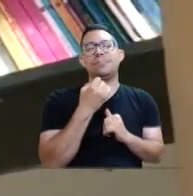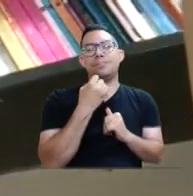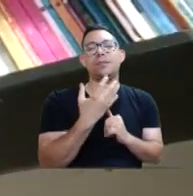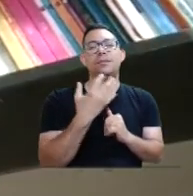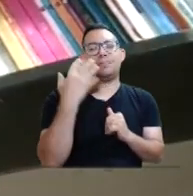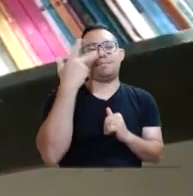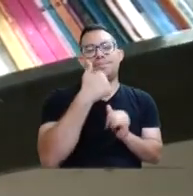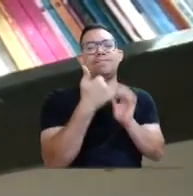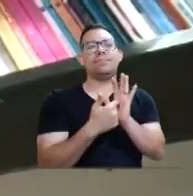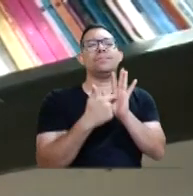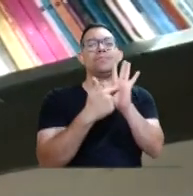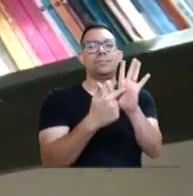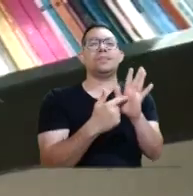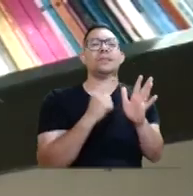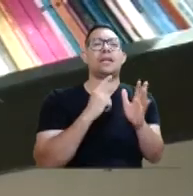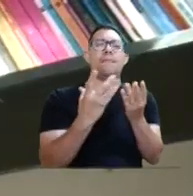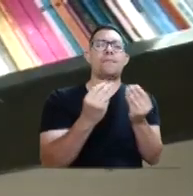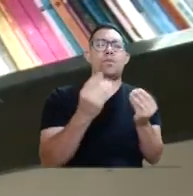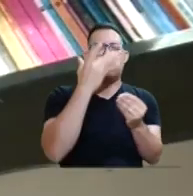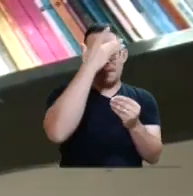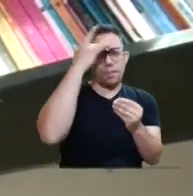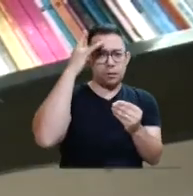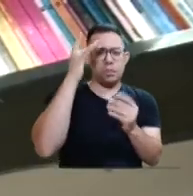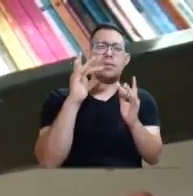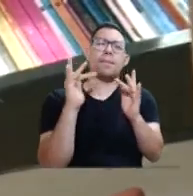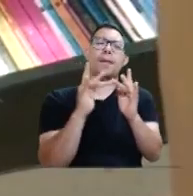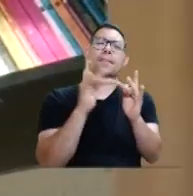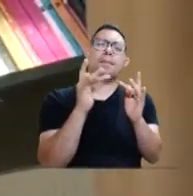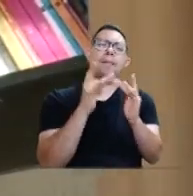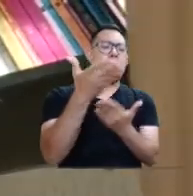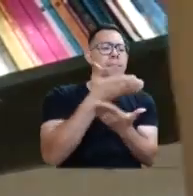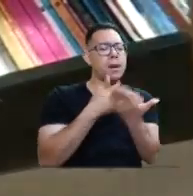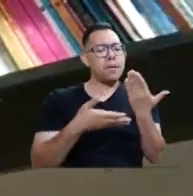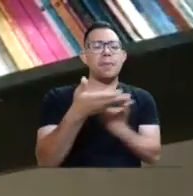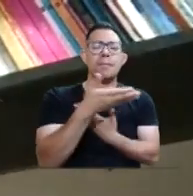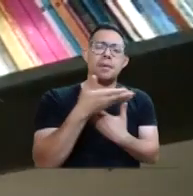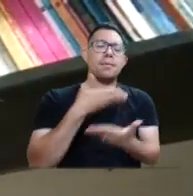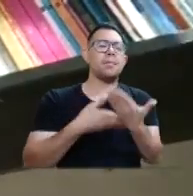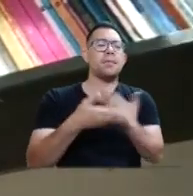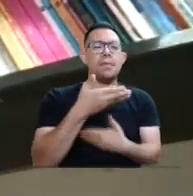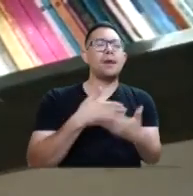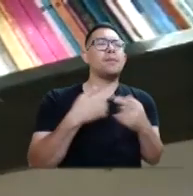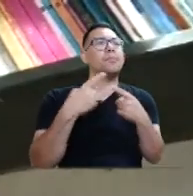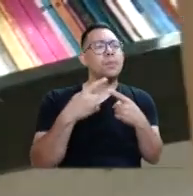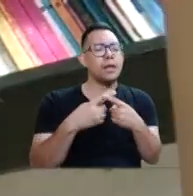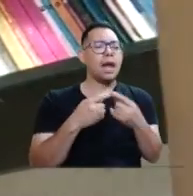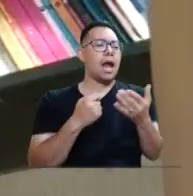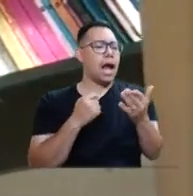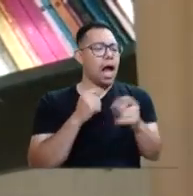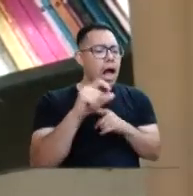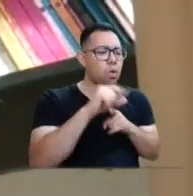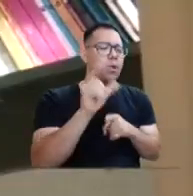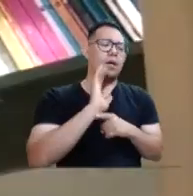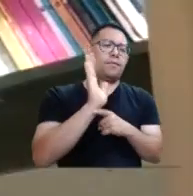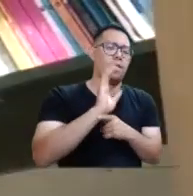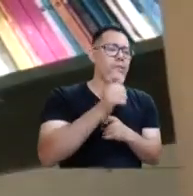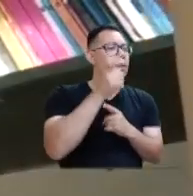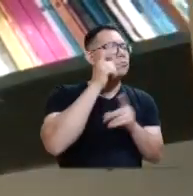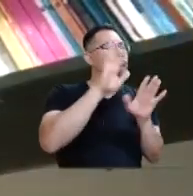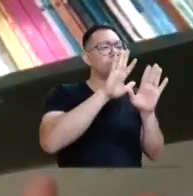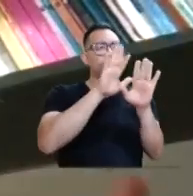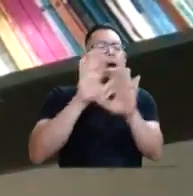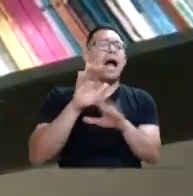também é a oportunidade de mostrar a infinidade de pessoas que foram impactadas pelo trabalho comercial a